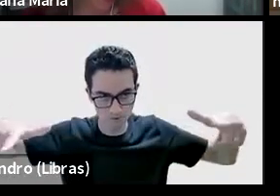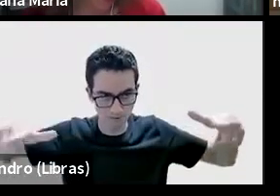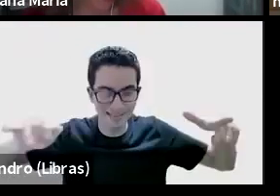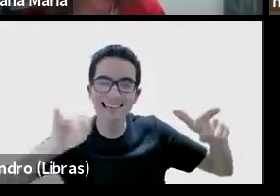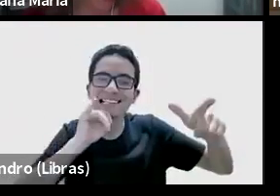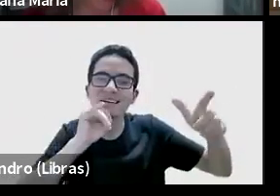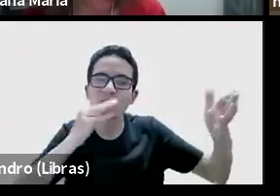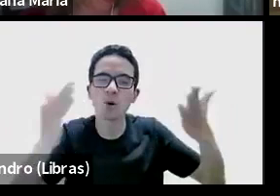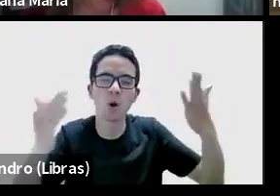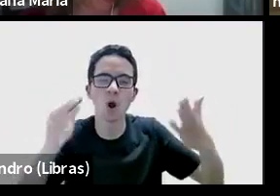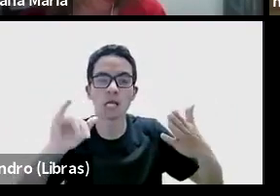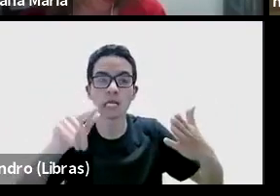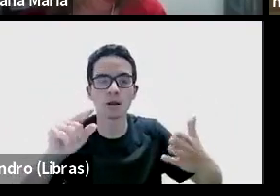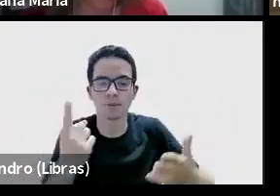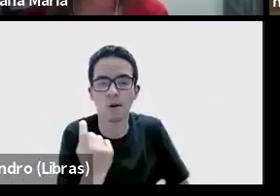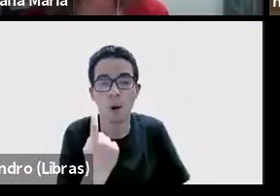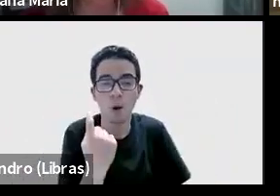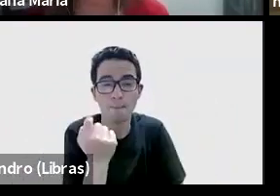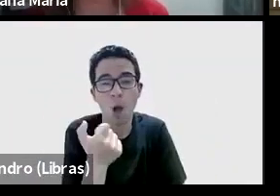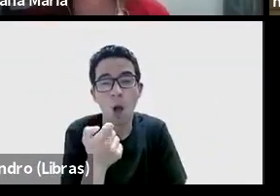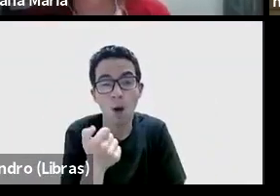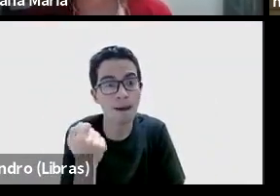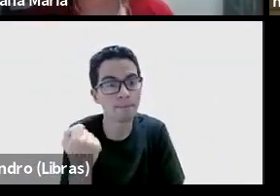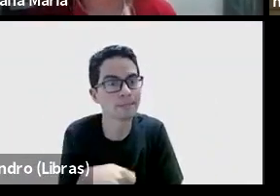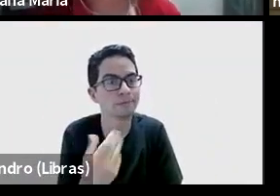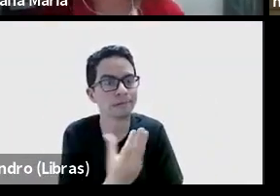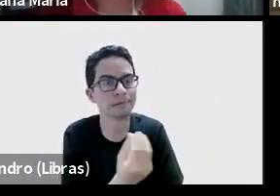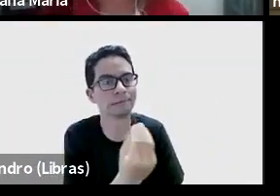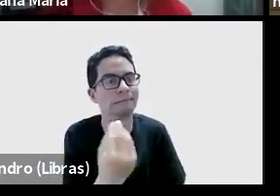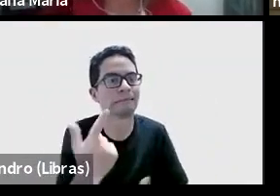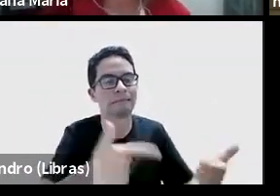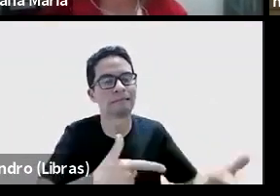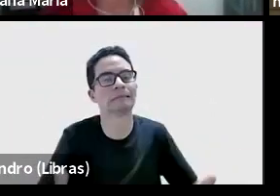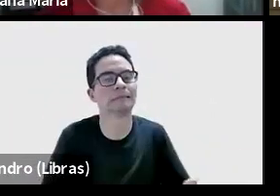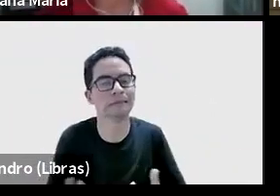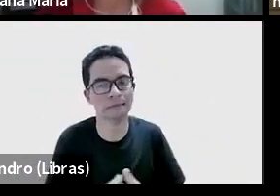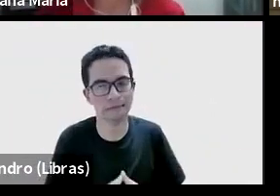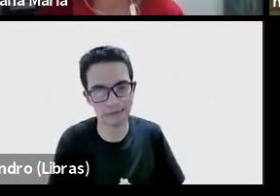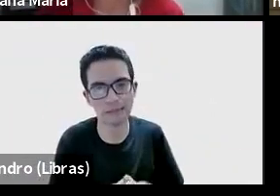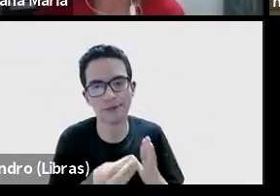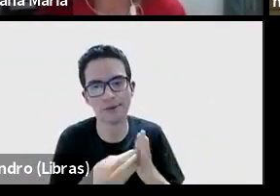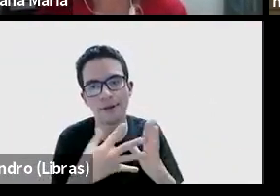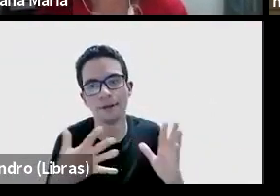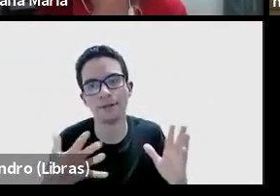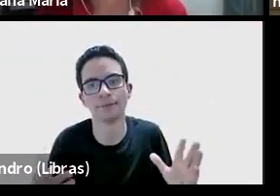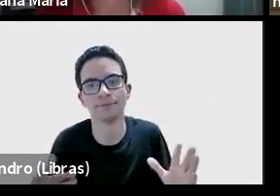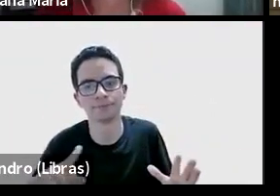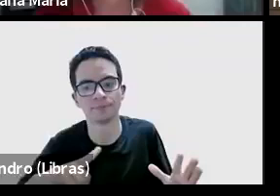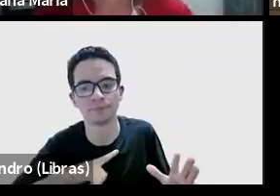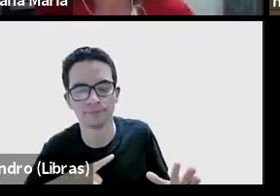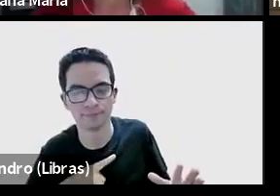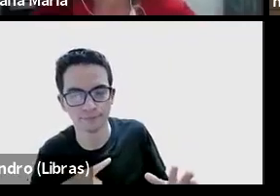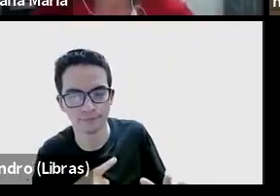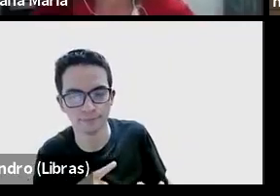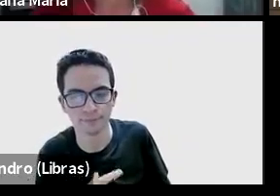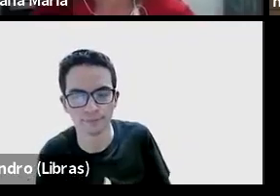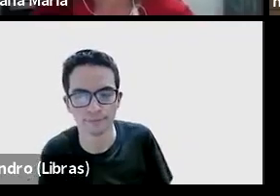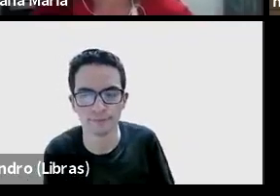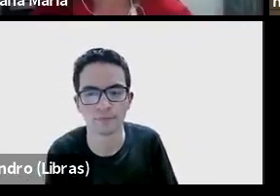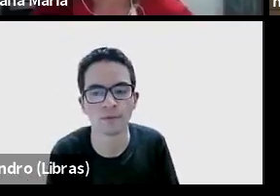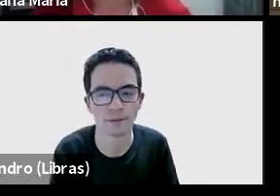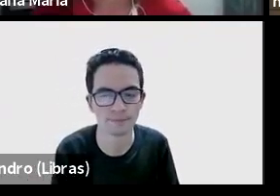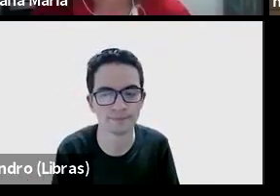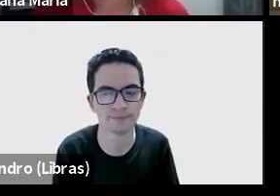minha preocupação nesse momento, e aí eu estou em diálogo com o núcleo técnico de currículo, né? Com o setor que é o setor